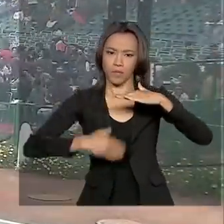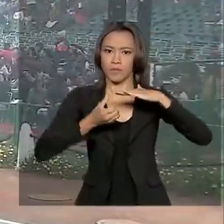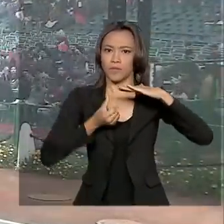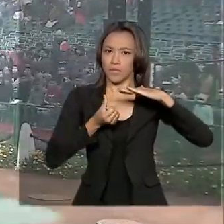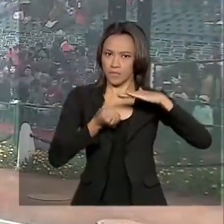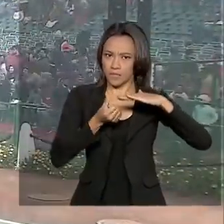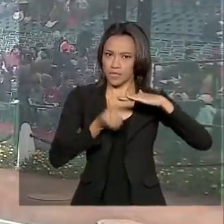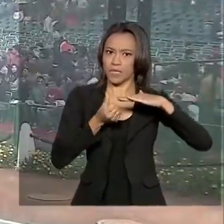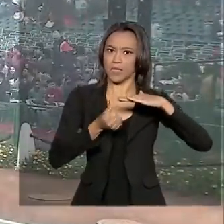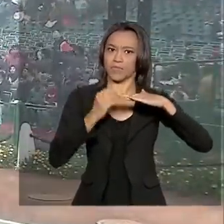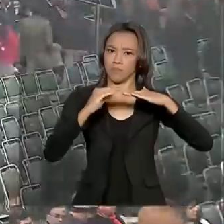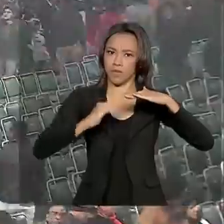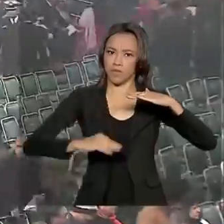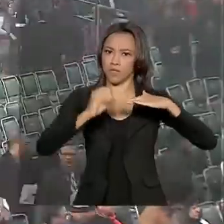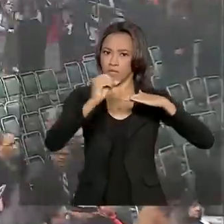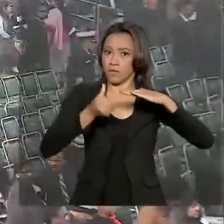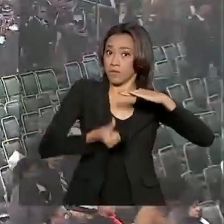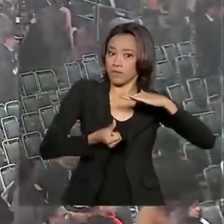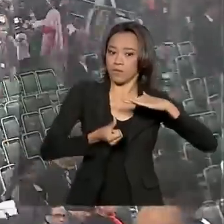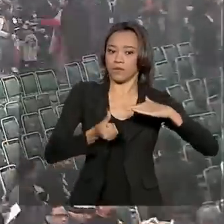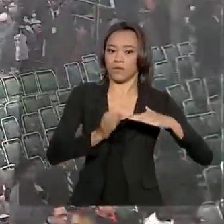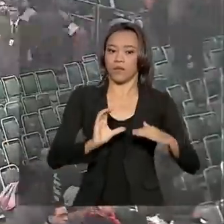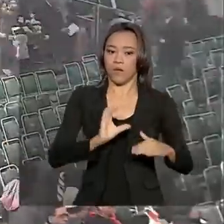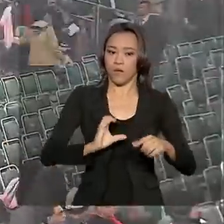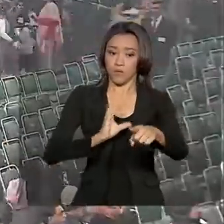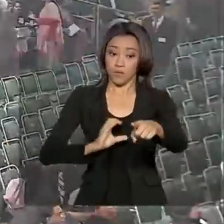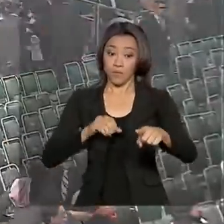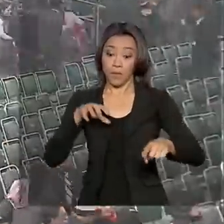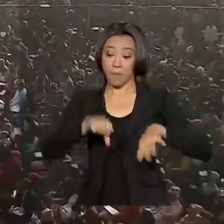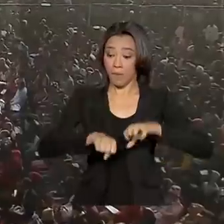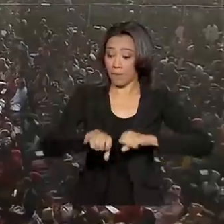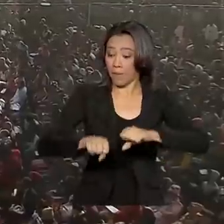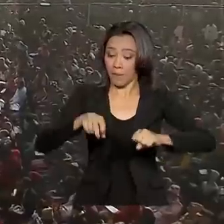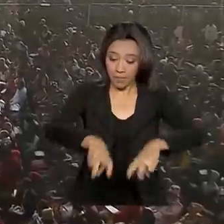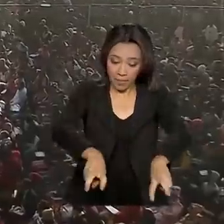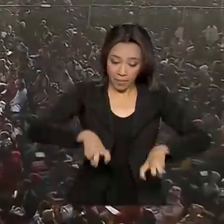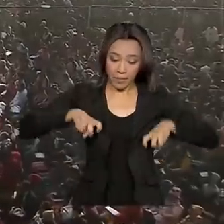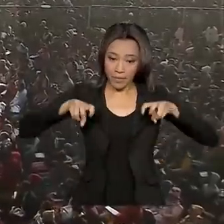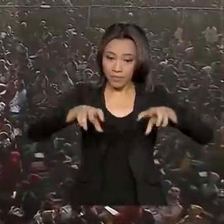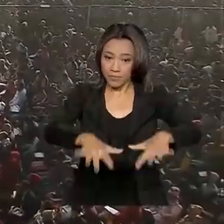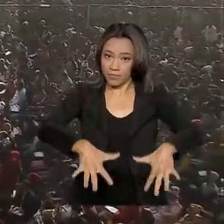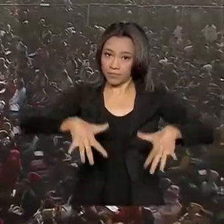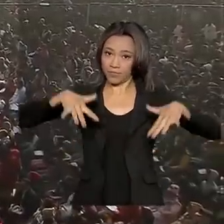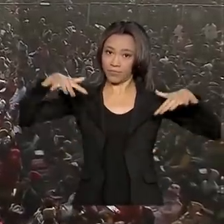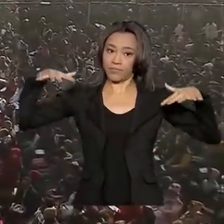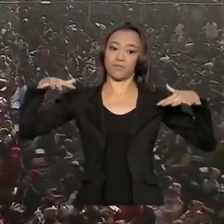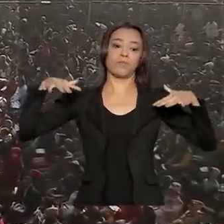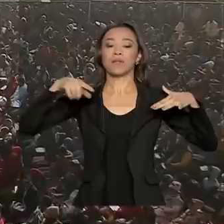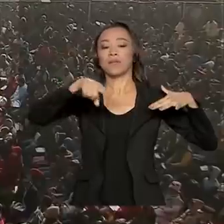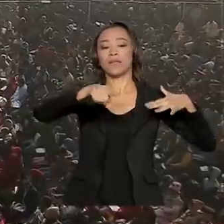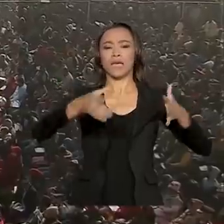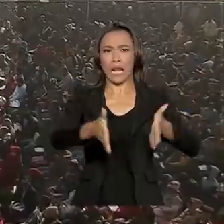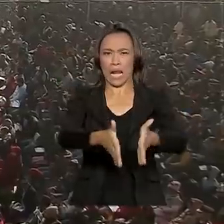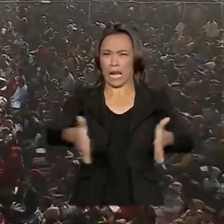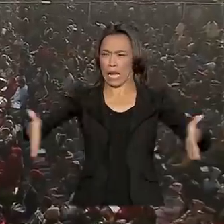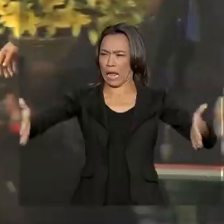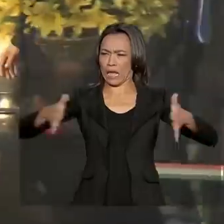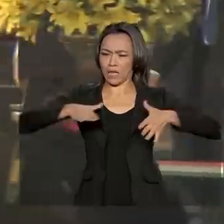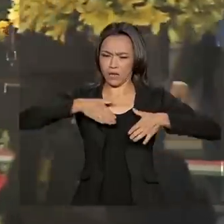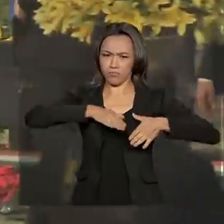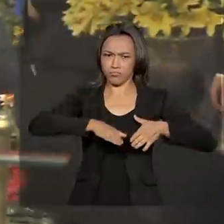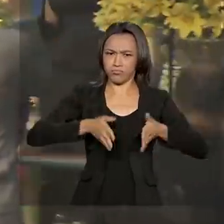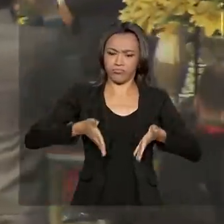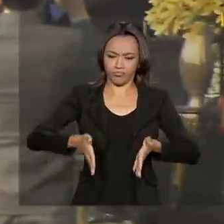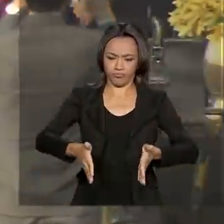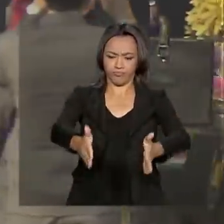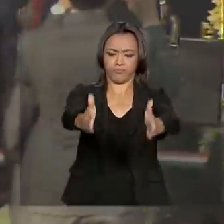para pegar um bom lugar ao longo dos mais de 5 quilômetros da Rajpath, uma larga avenida de Nova Delhi.